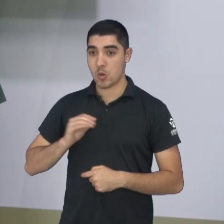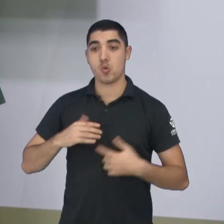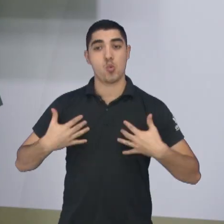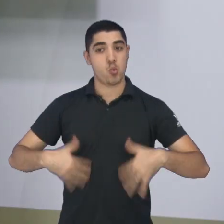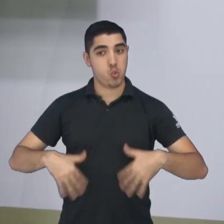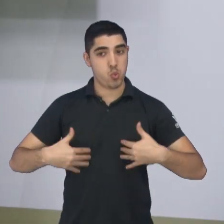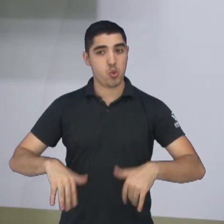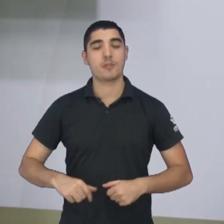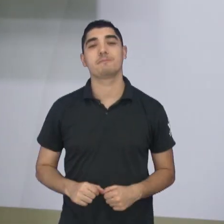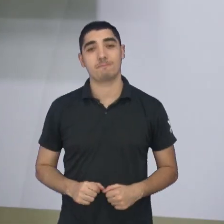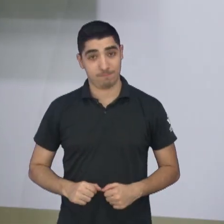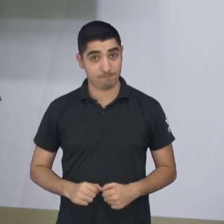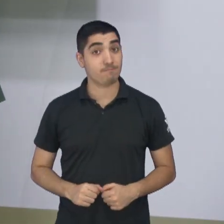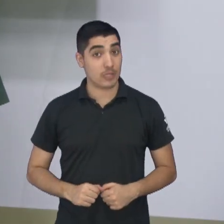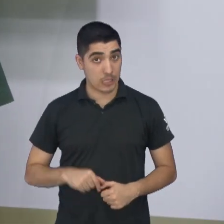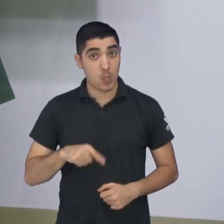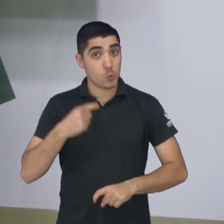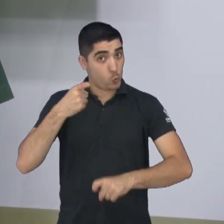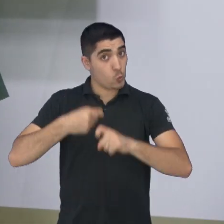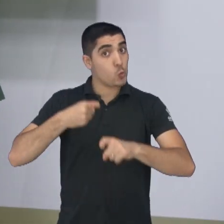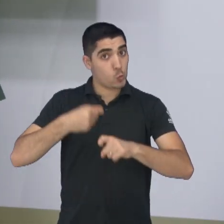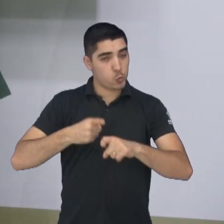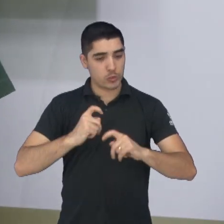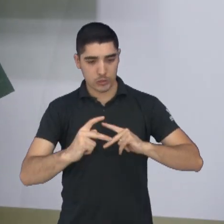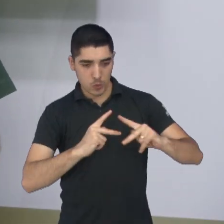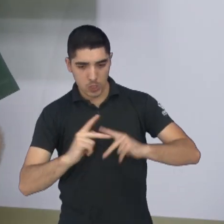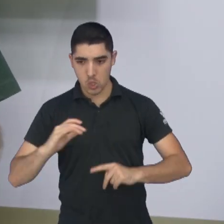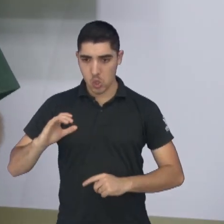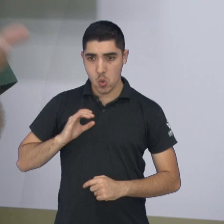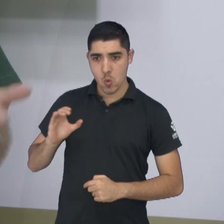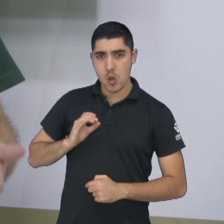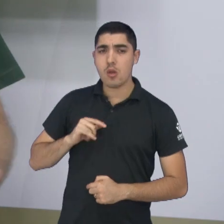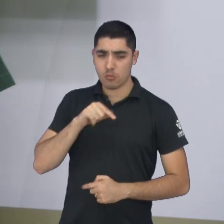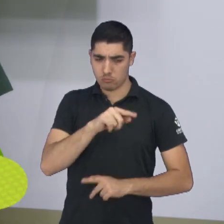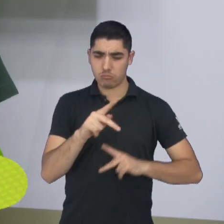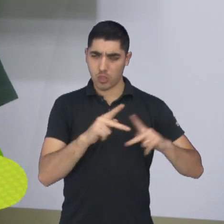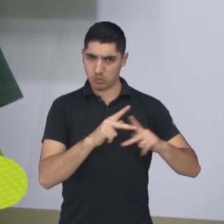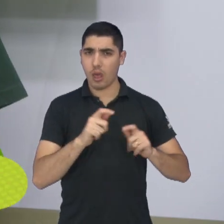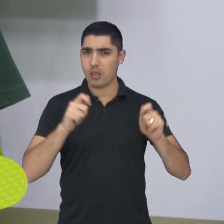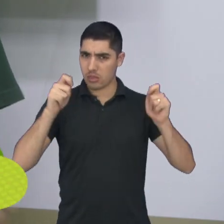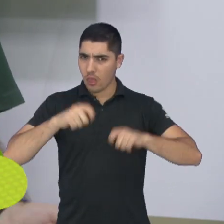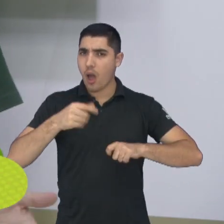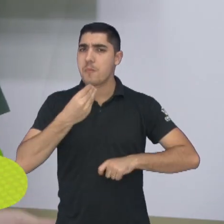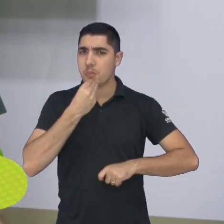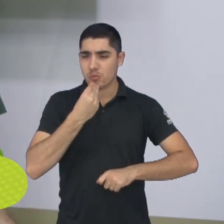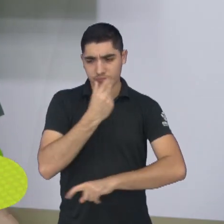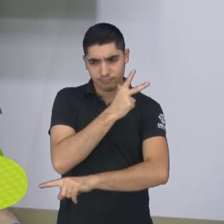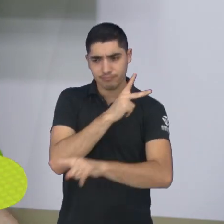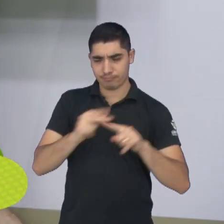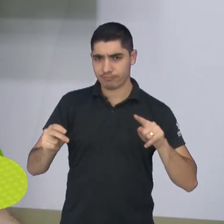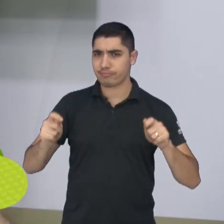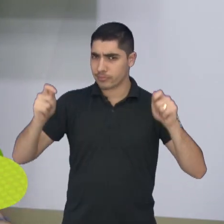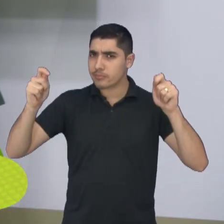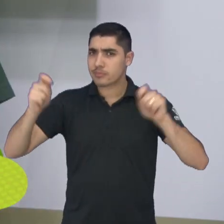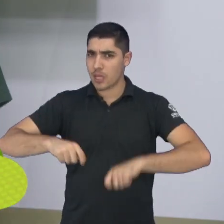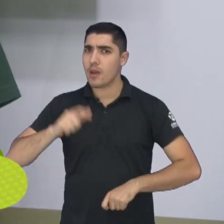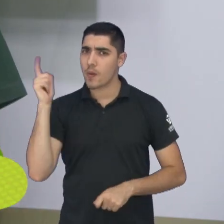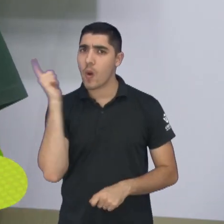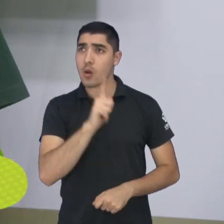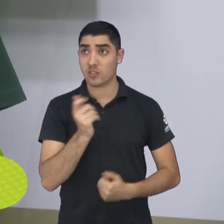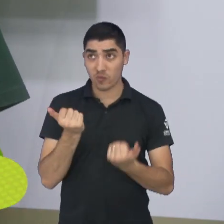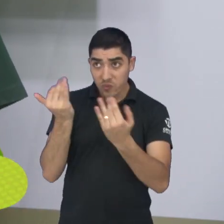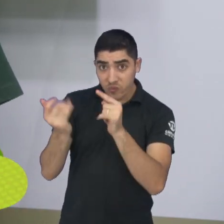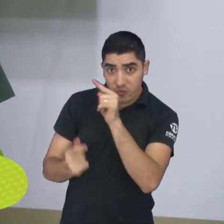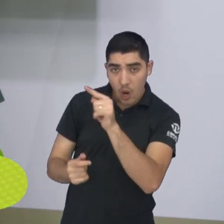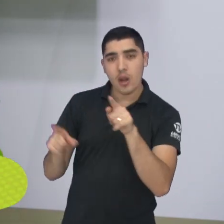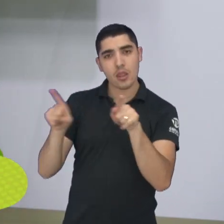Brunão? Vai dar o que falar, o São José tem ampla chances, né, de vencer, tanto em São Paulo quanto